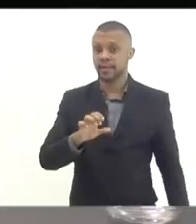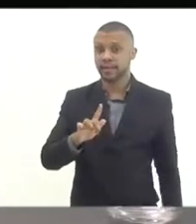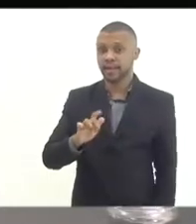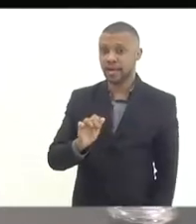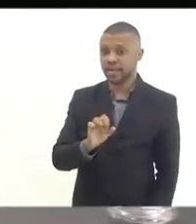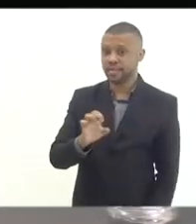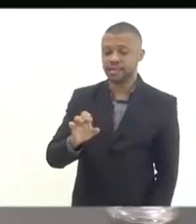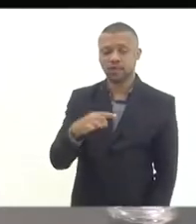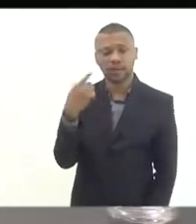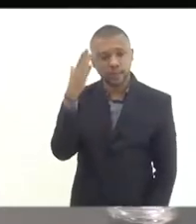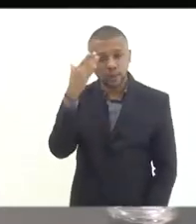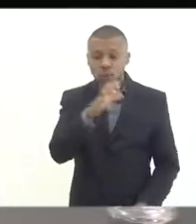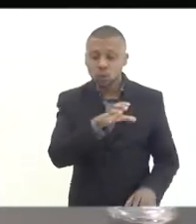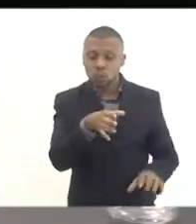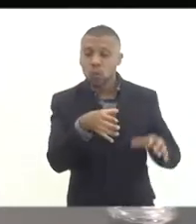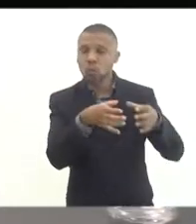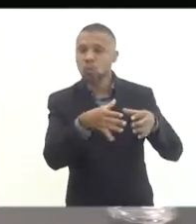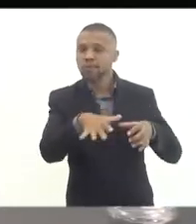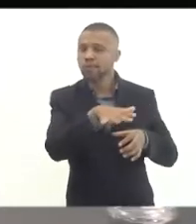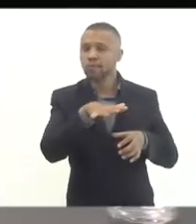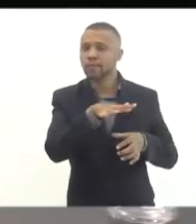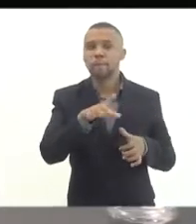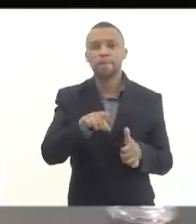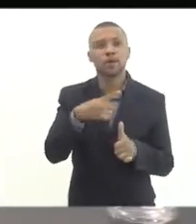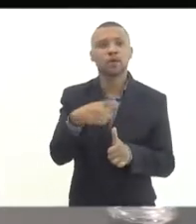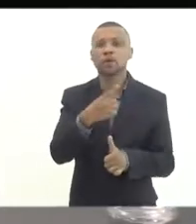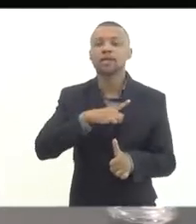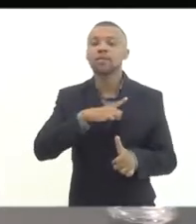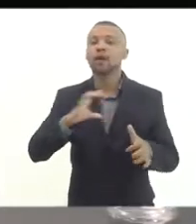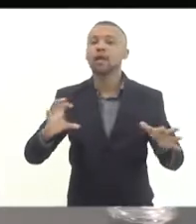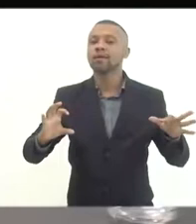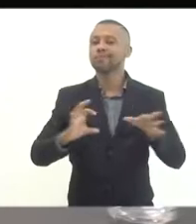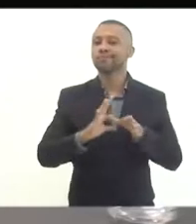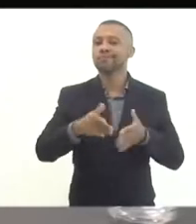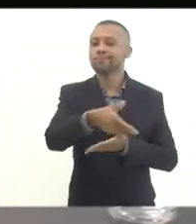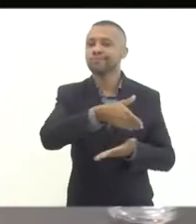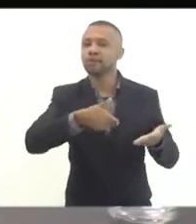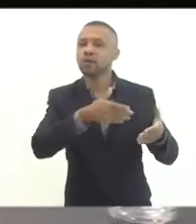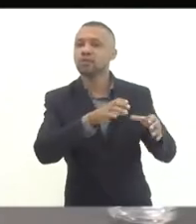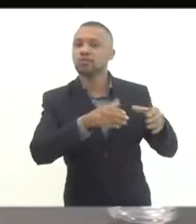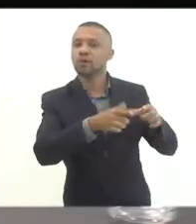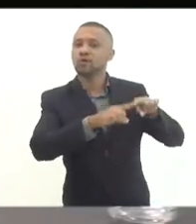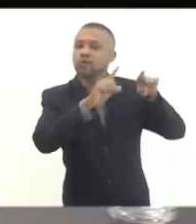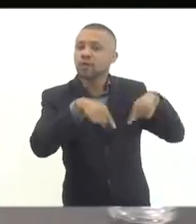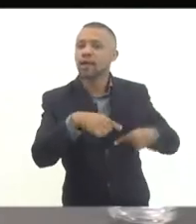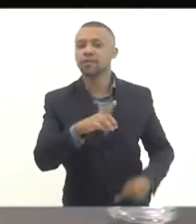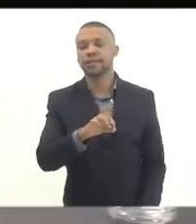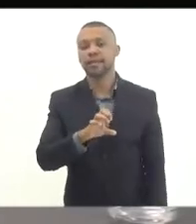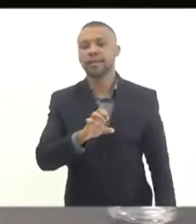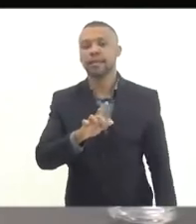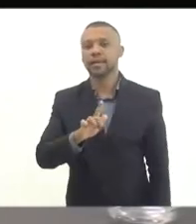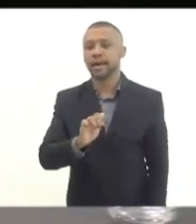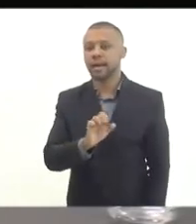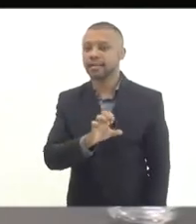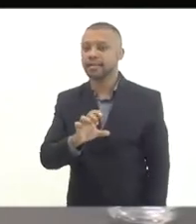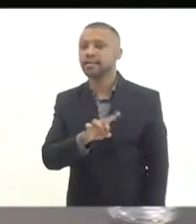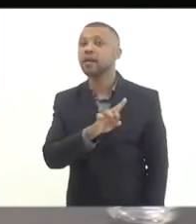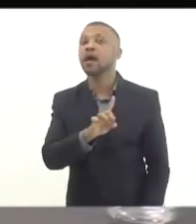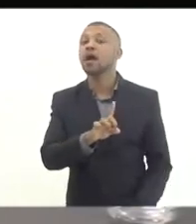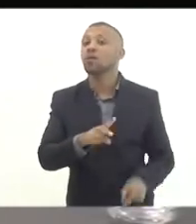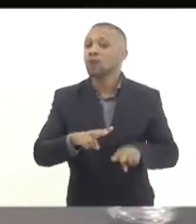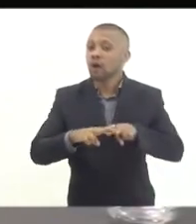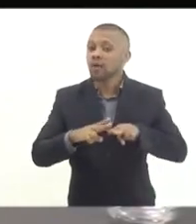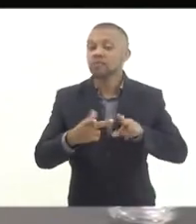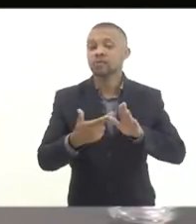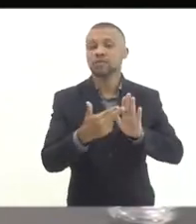gente sabe que é um público que primeiro a gente tem interface com o público do degase por conta do regime